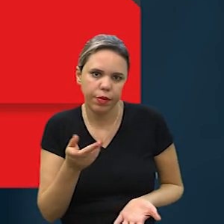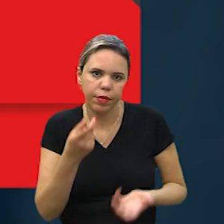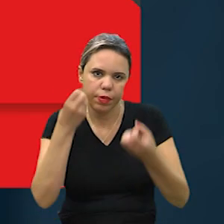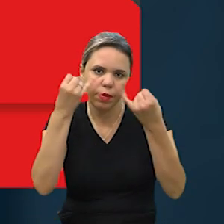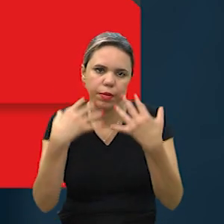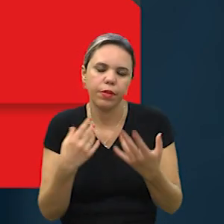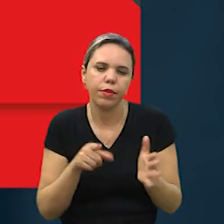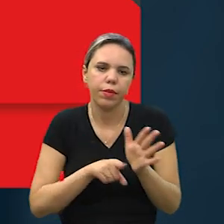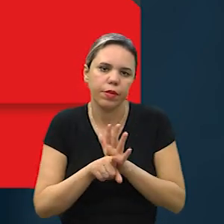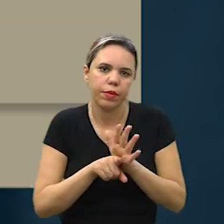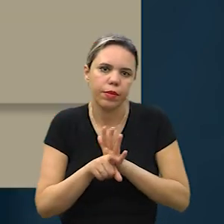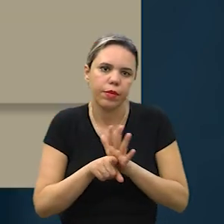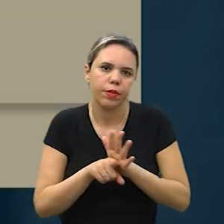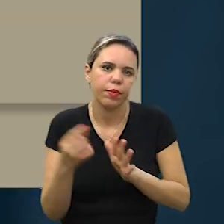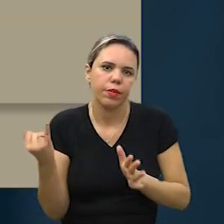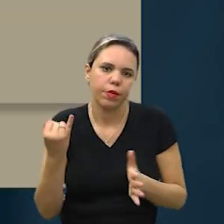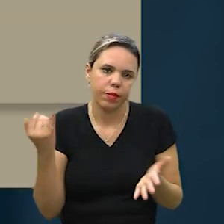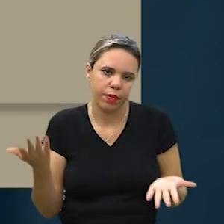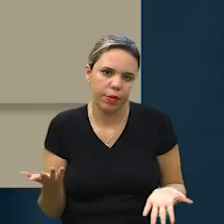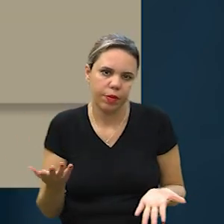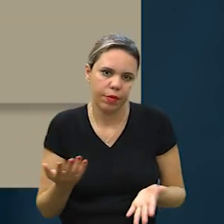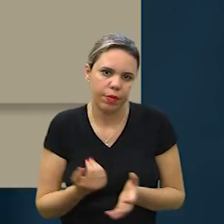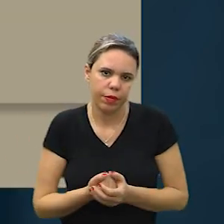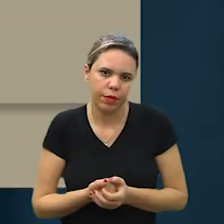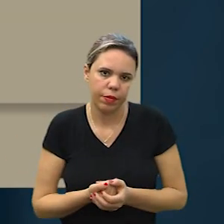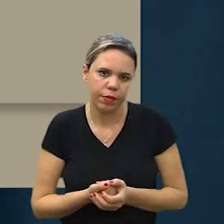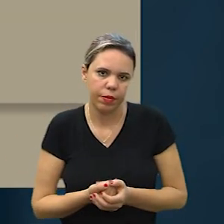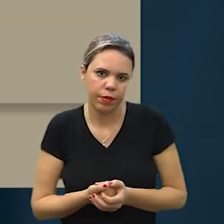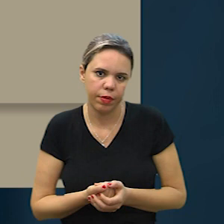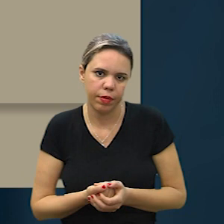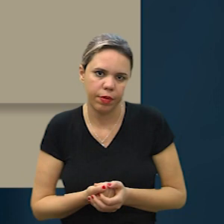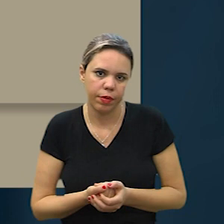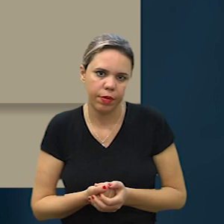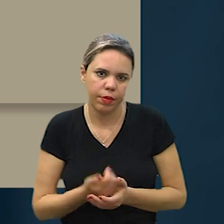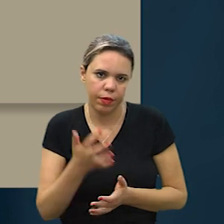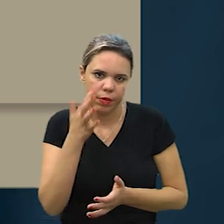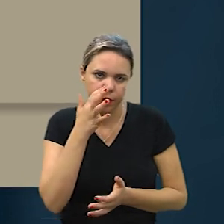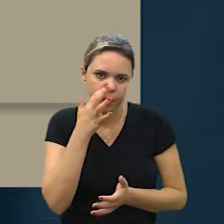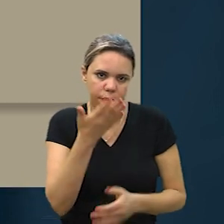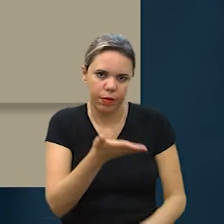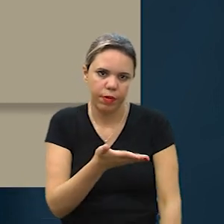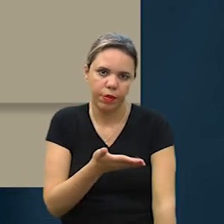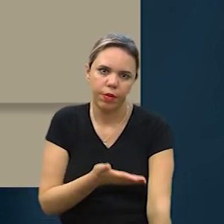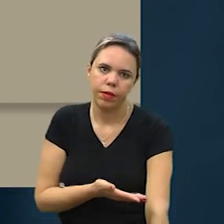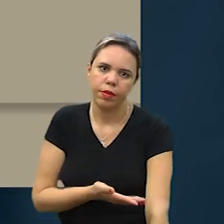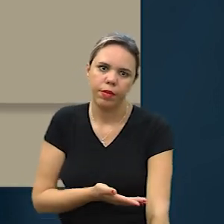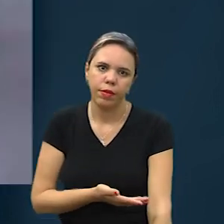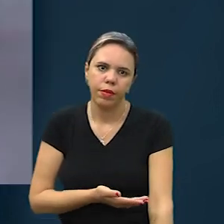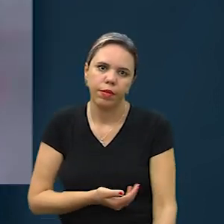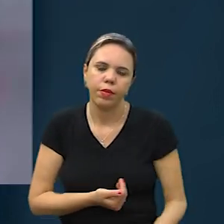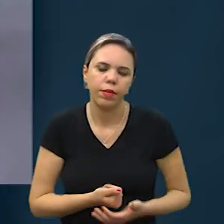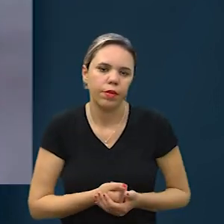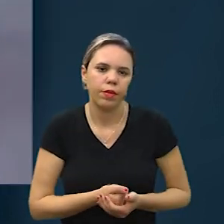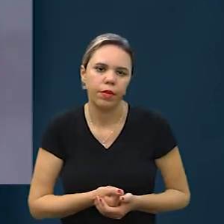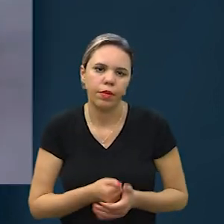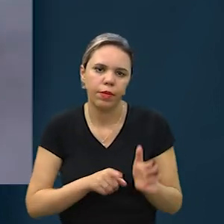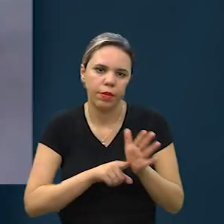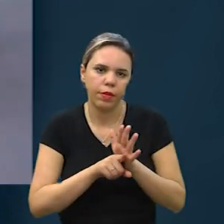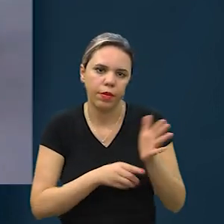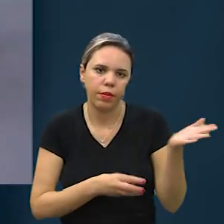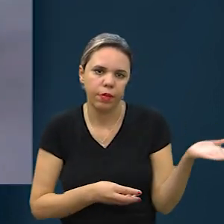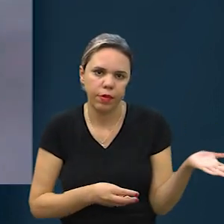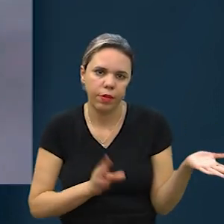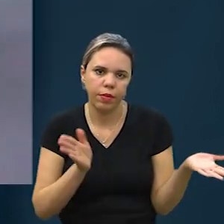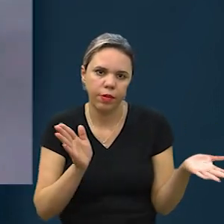já explicitou alguns dados que são extremamente relevantes e impressionantes até.